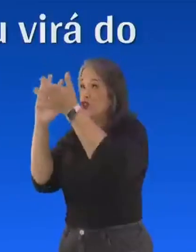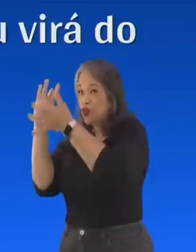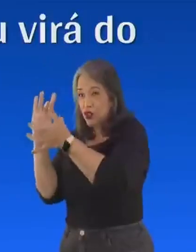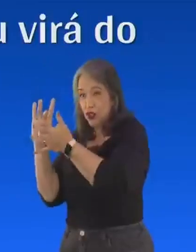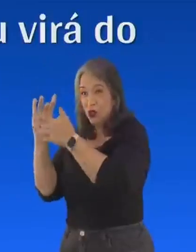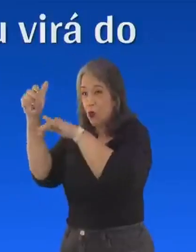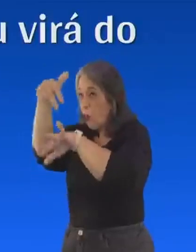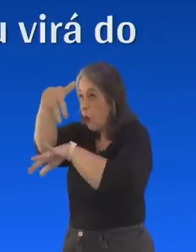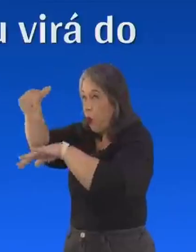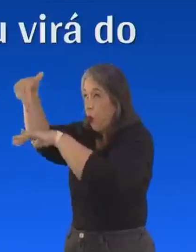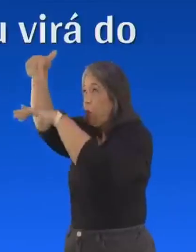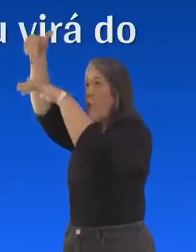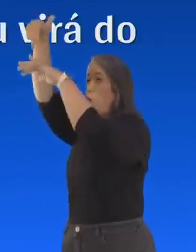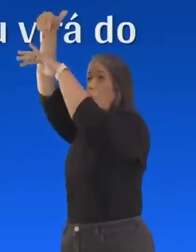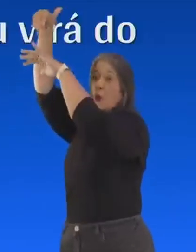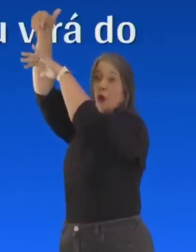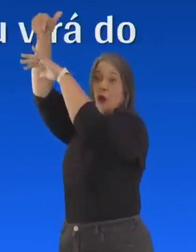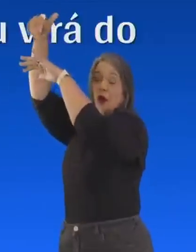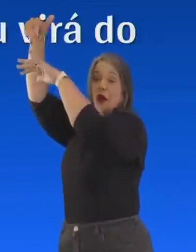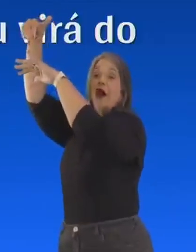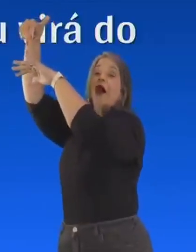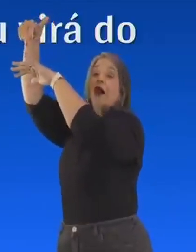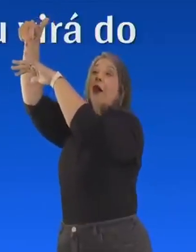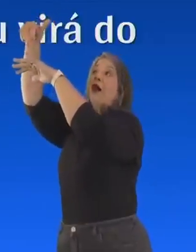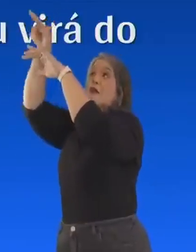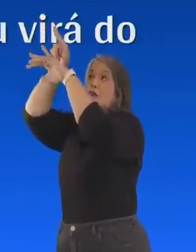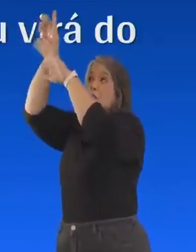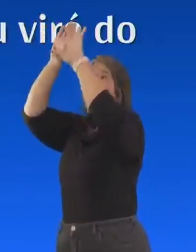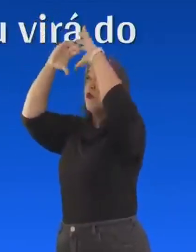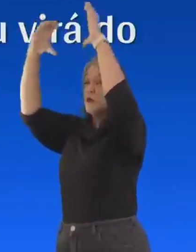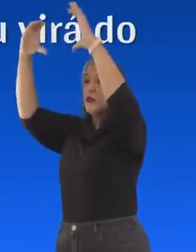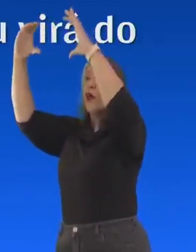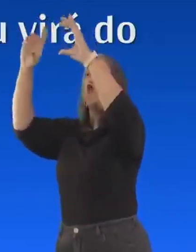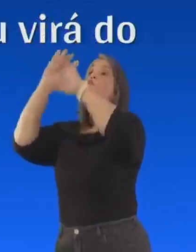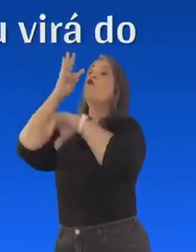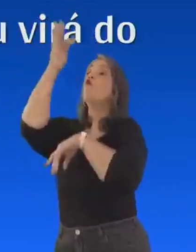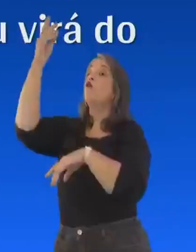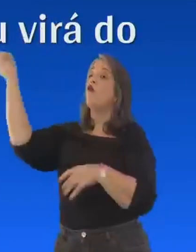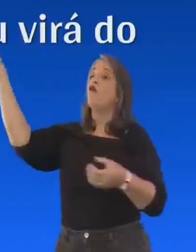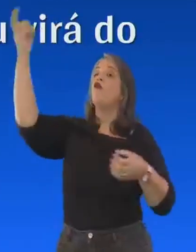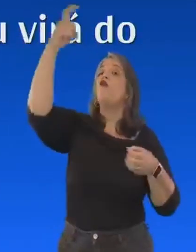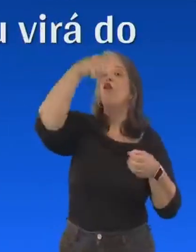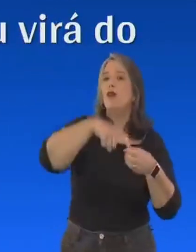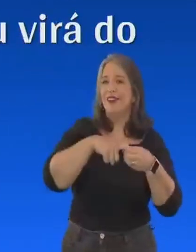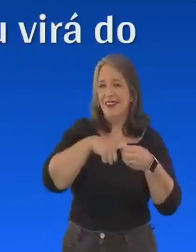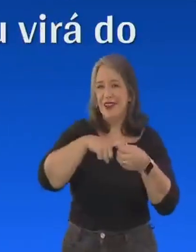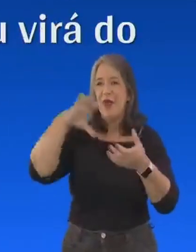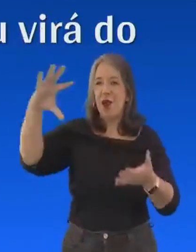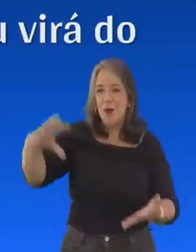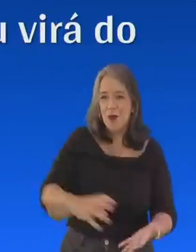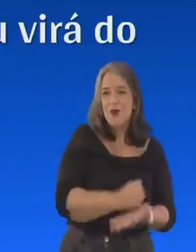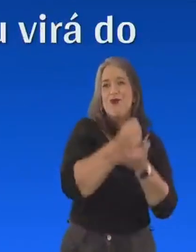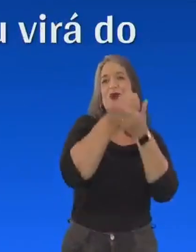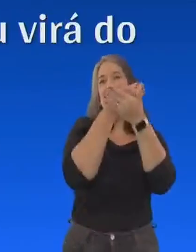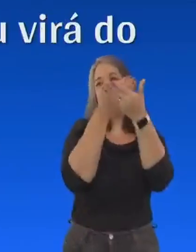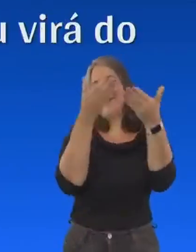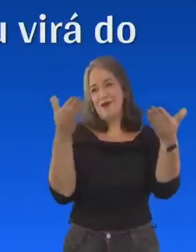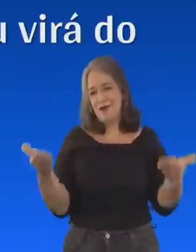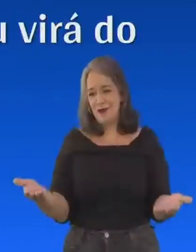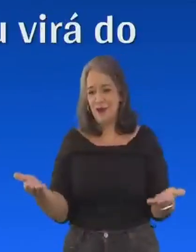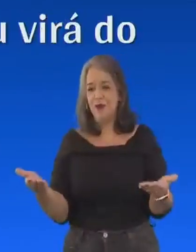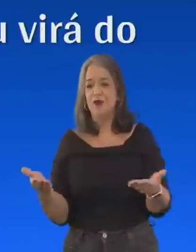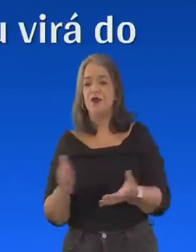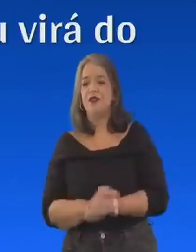foi levado do meio de vocês para o céu, virá do modo como vocês o viram